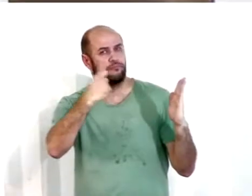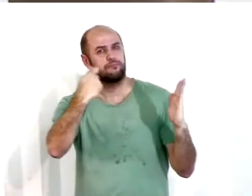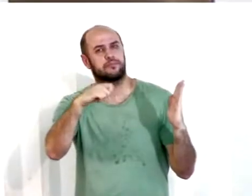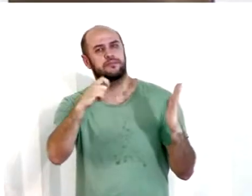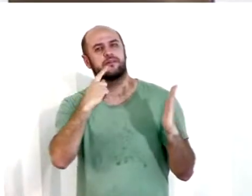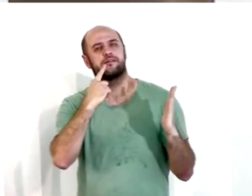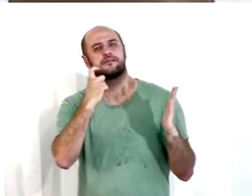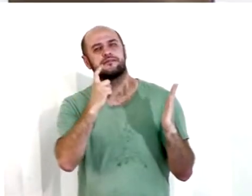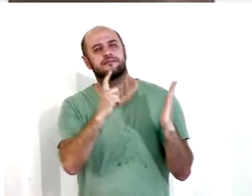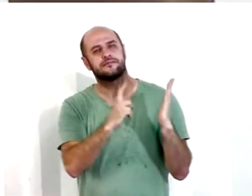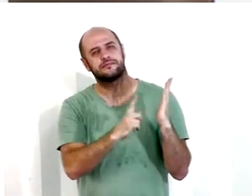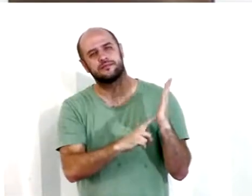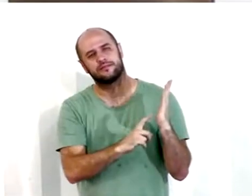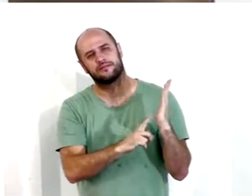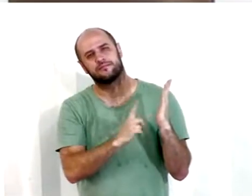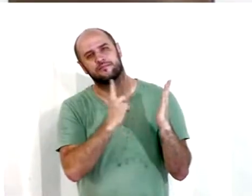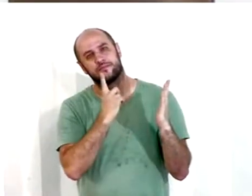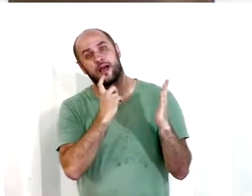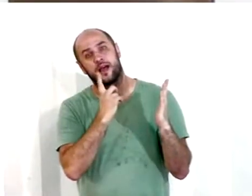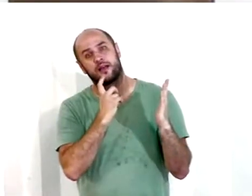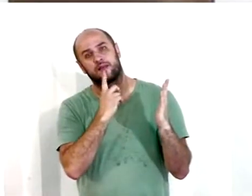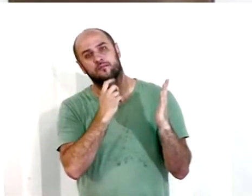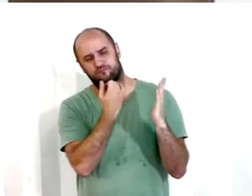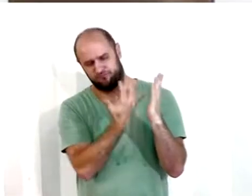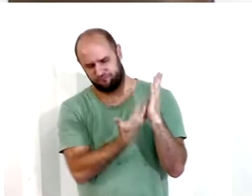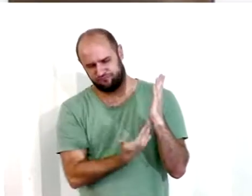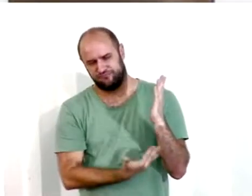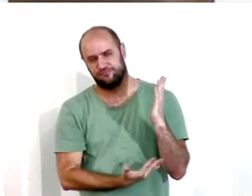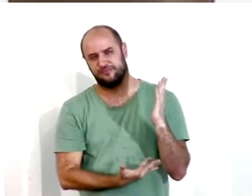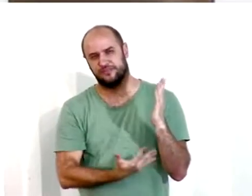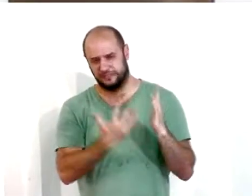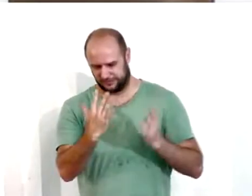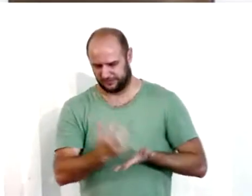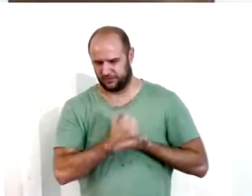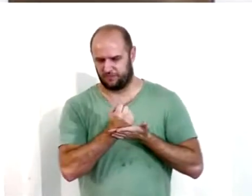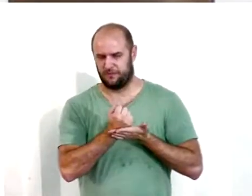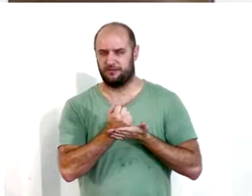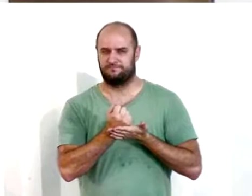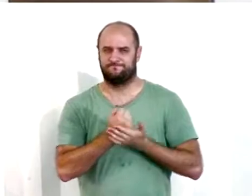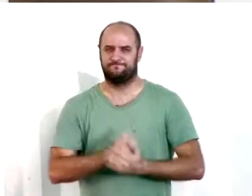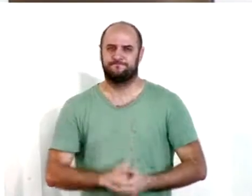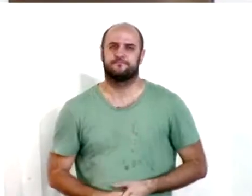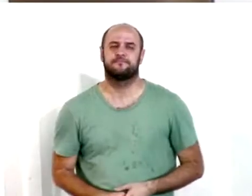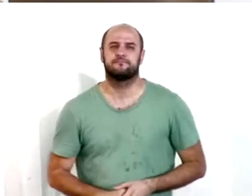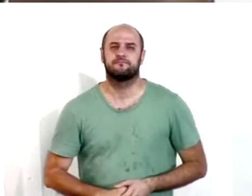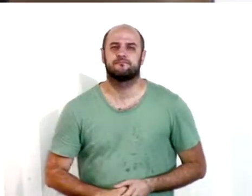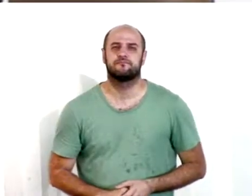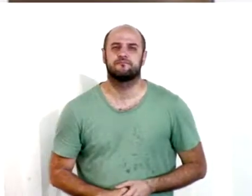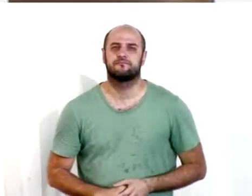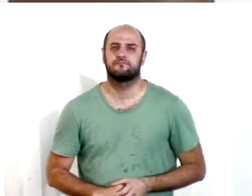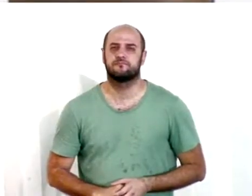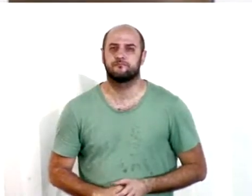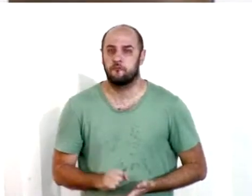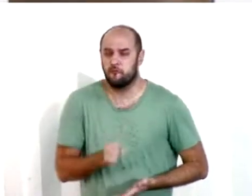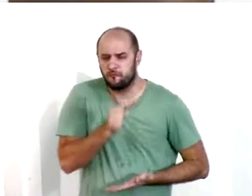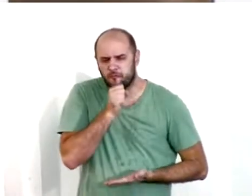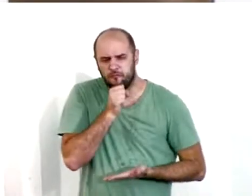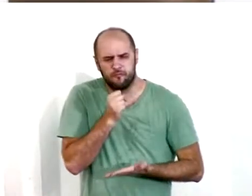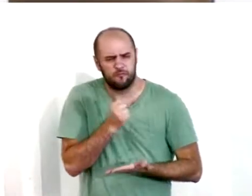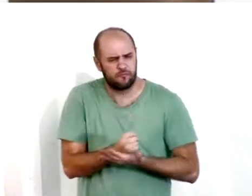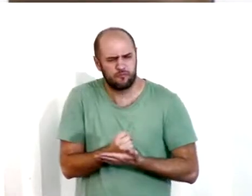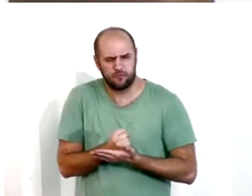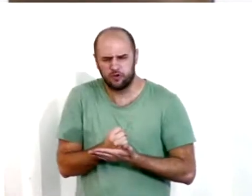ser derramado para que essa remissão pudesse acontecer. Todo o Antigo